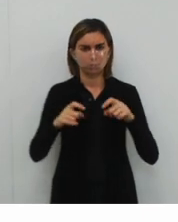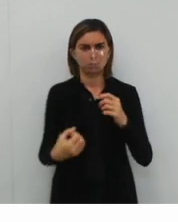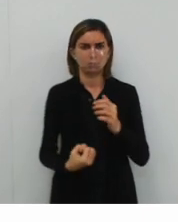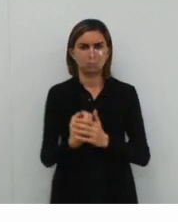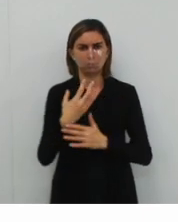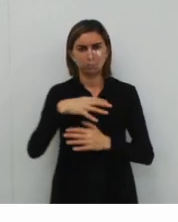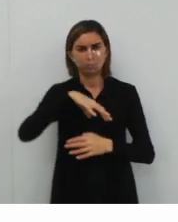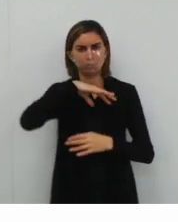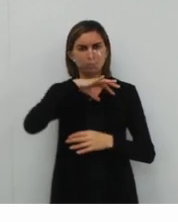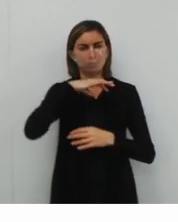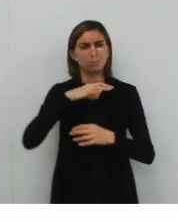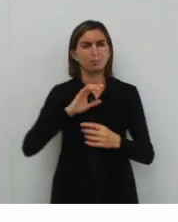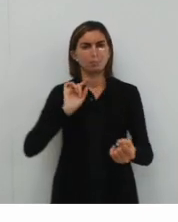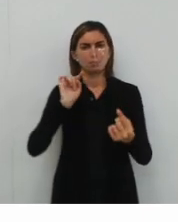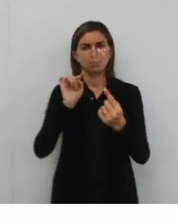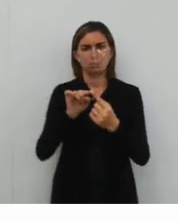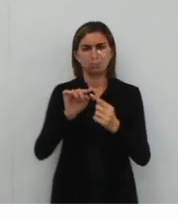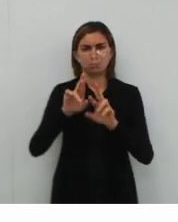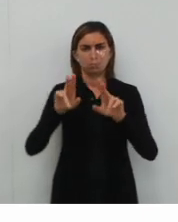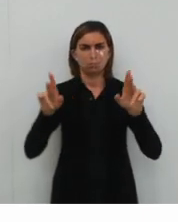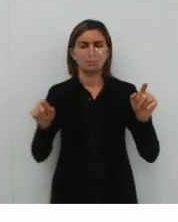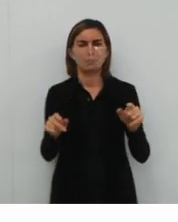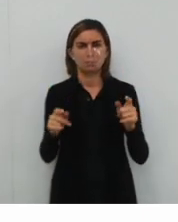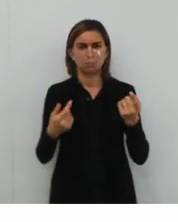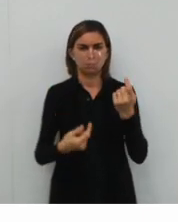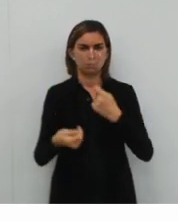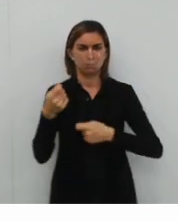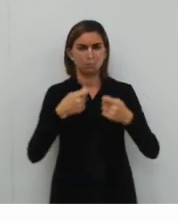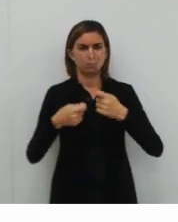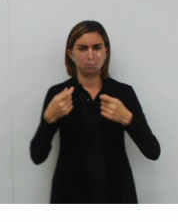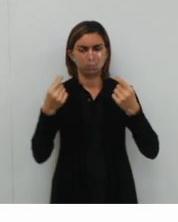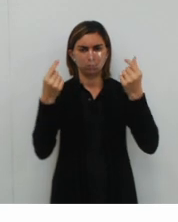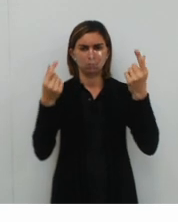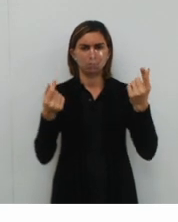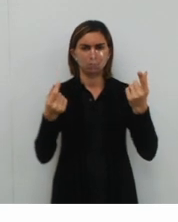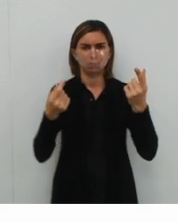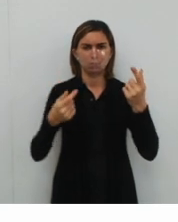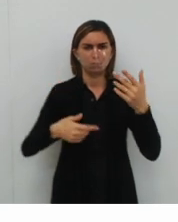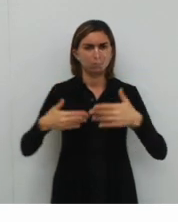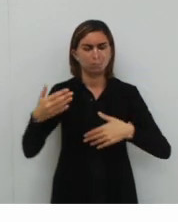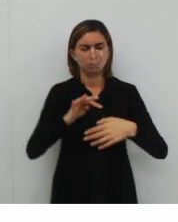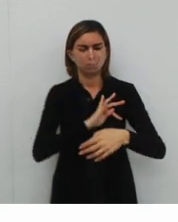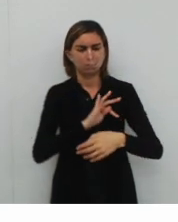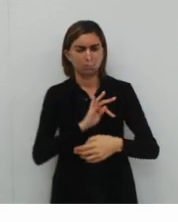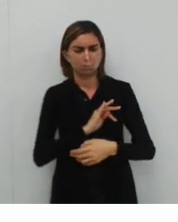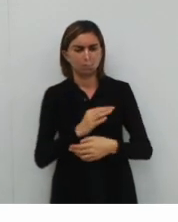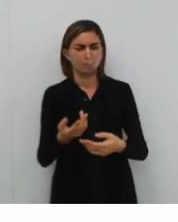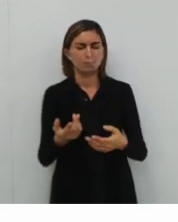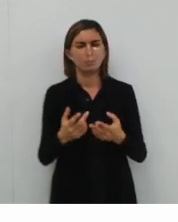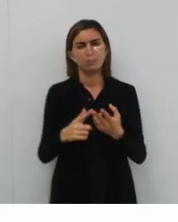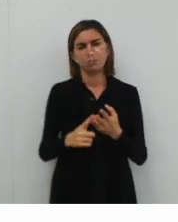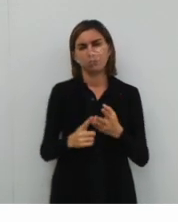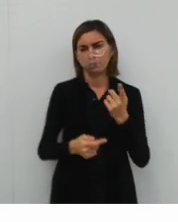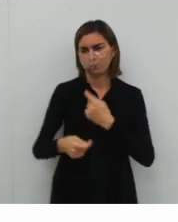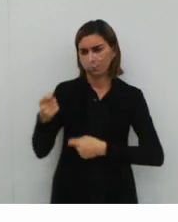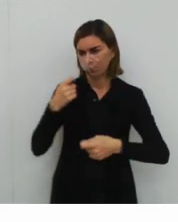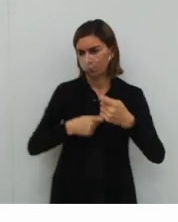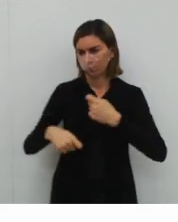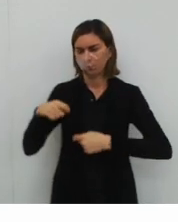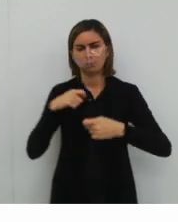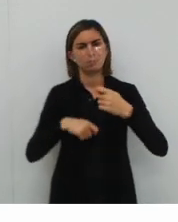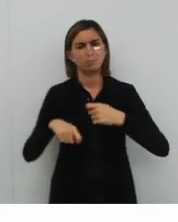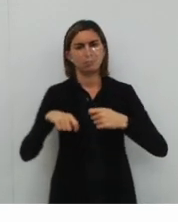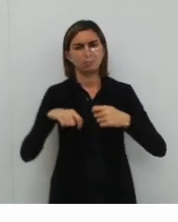de animais, atrelado a várias atividades econômicas, tá? Como serviço técnico, a comercialização,